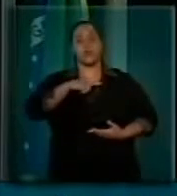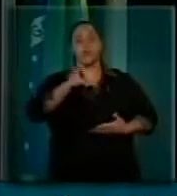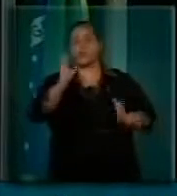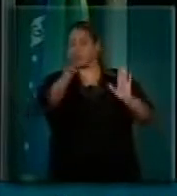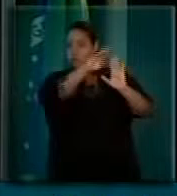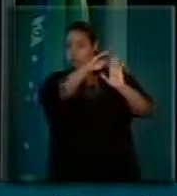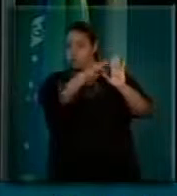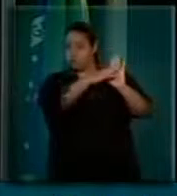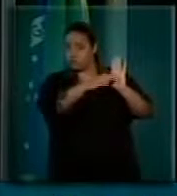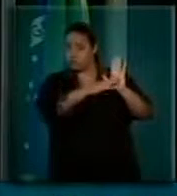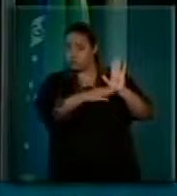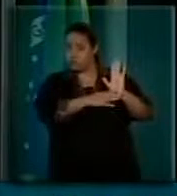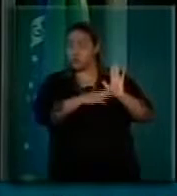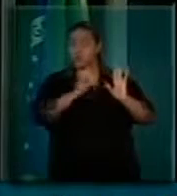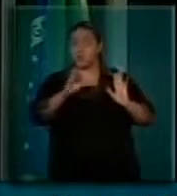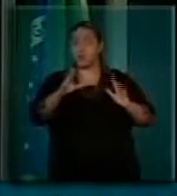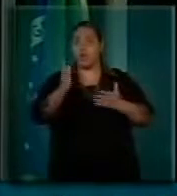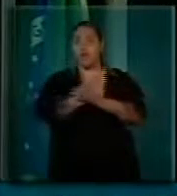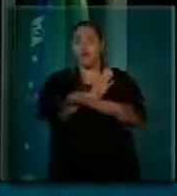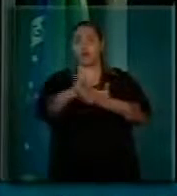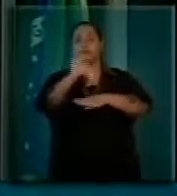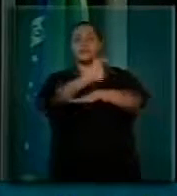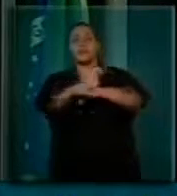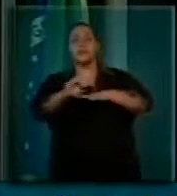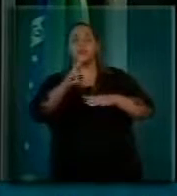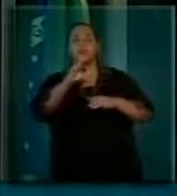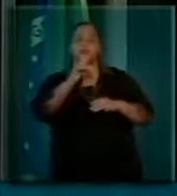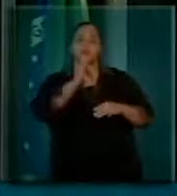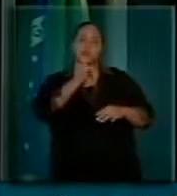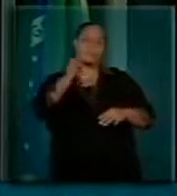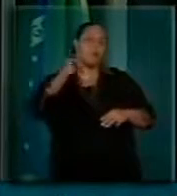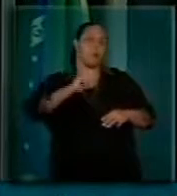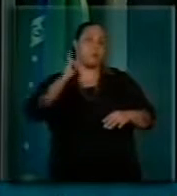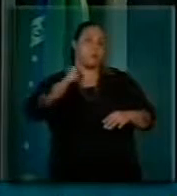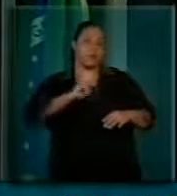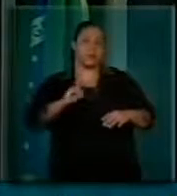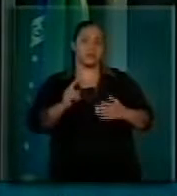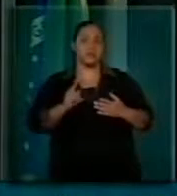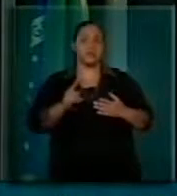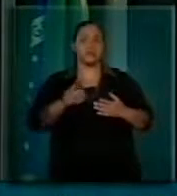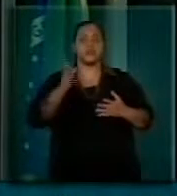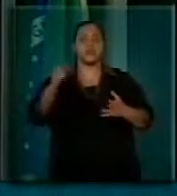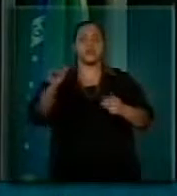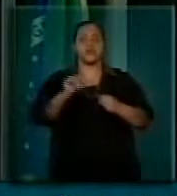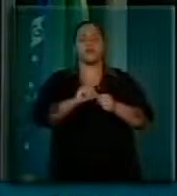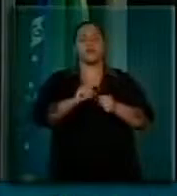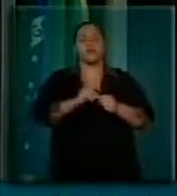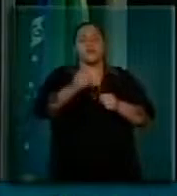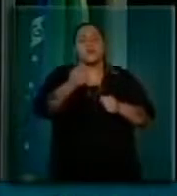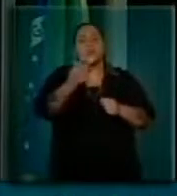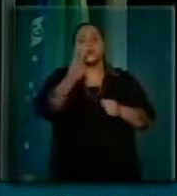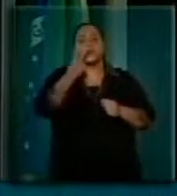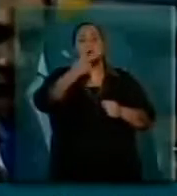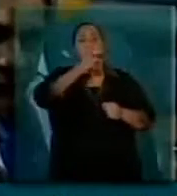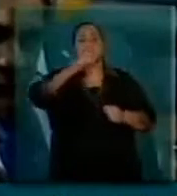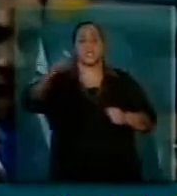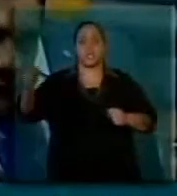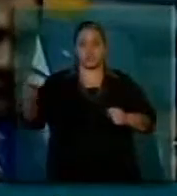posso dizer, em alguns estados, como Minas Gerais, nós fizemos quase 200 de